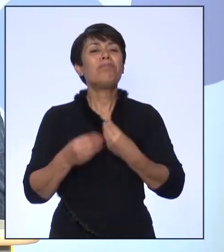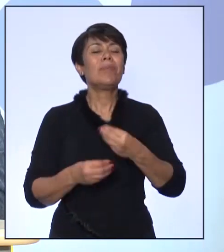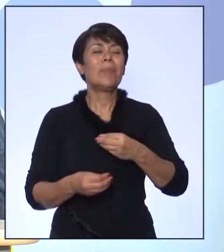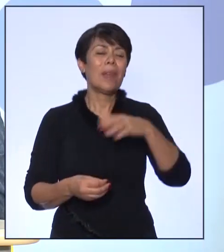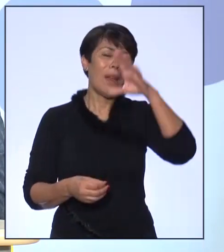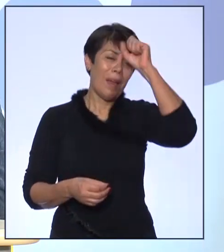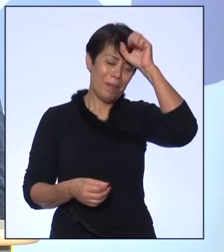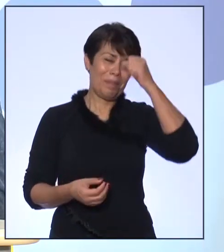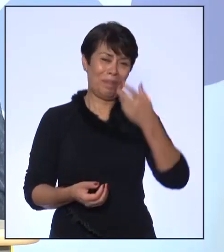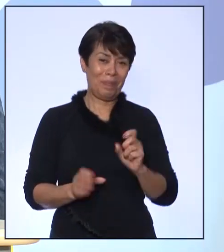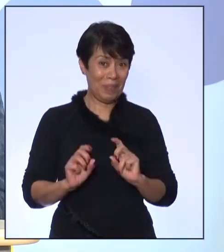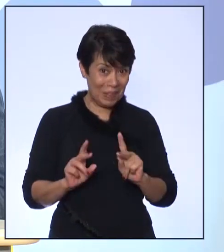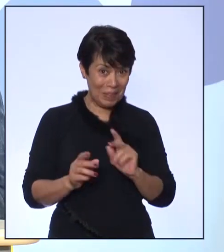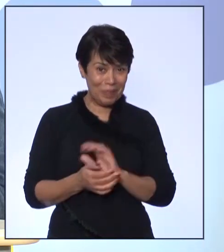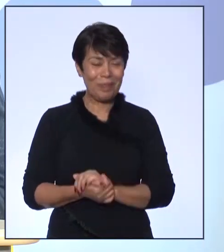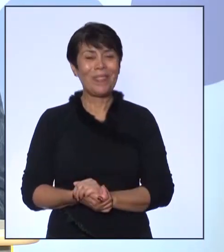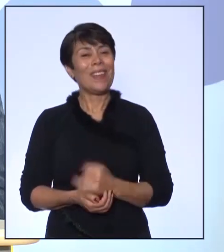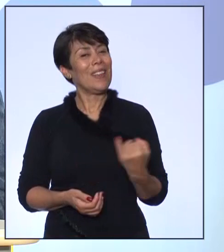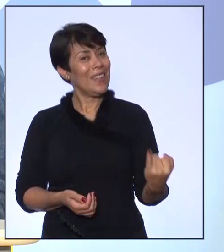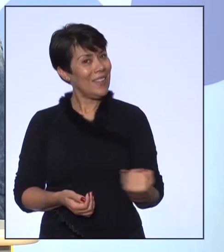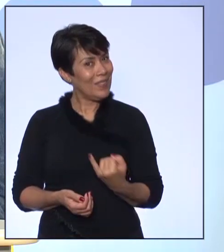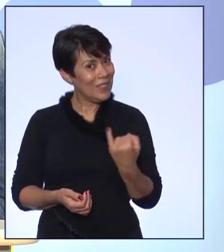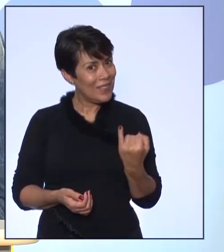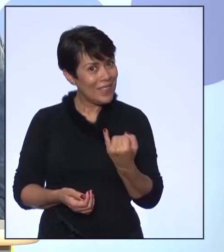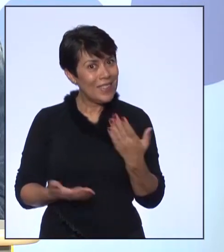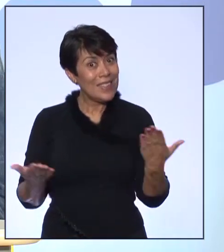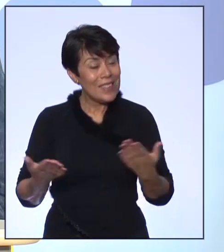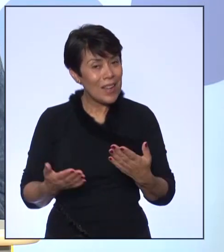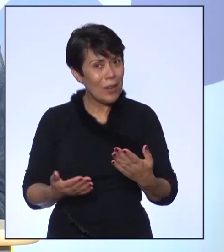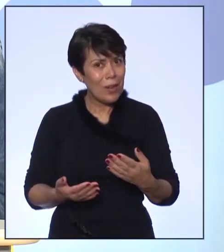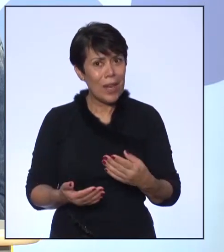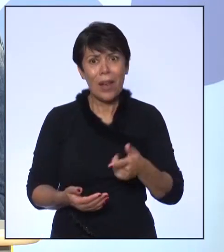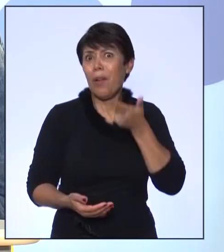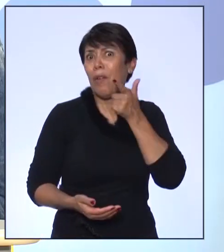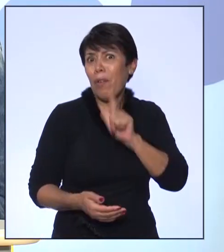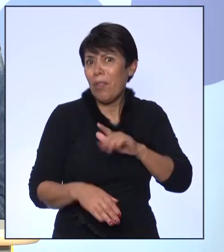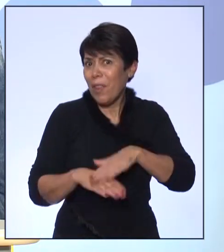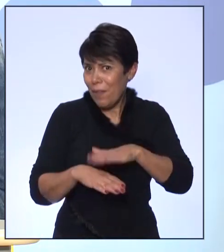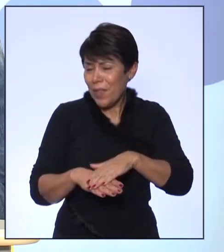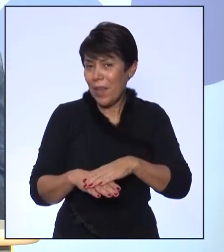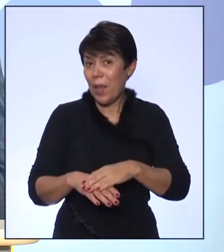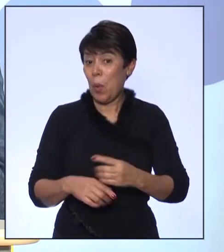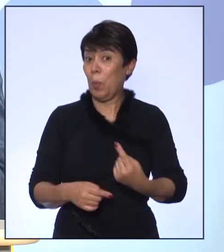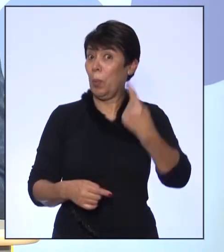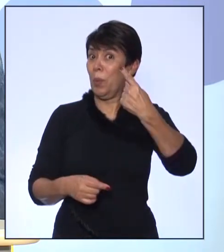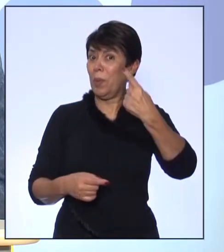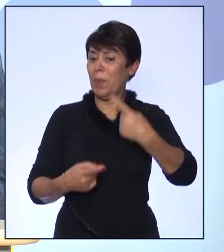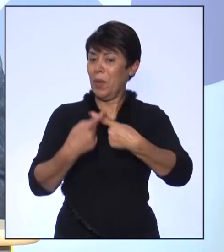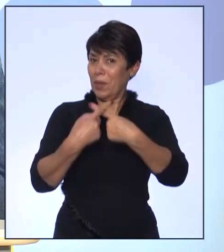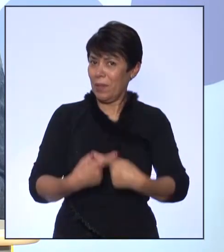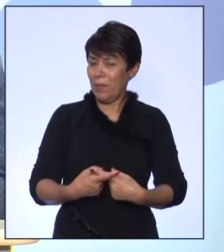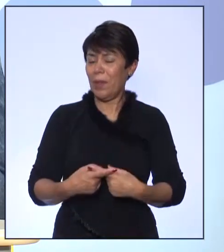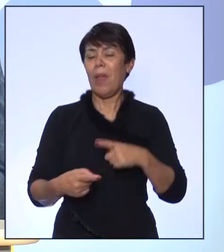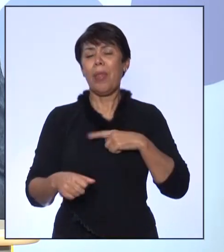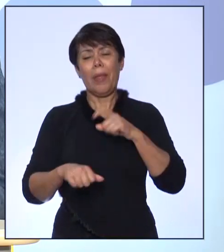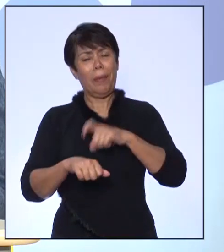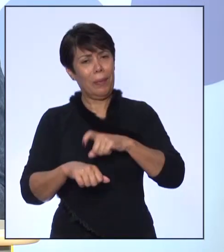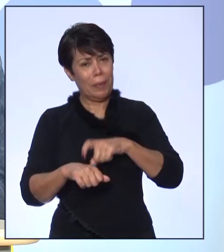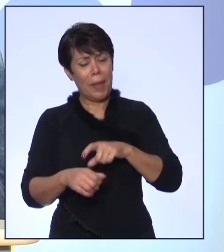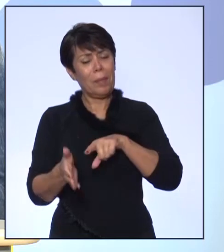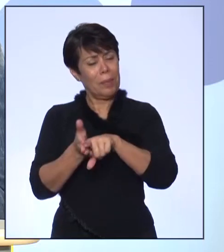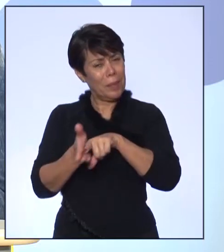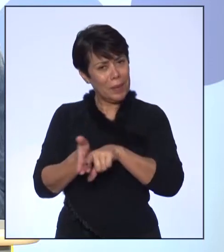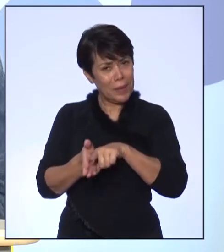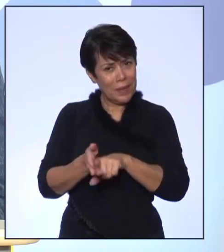Ok? Então, é importante, né, tentar aí realizar os desafios, tá? Esse é o desafio 1, vocês vão ter bastante tempo aí para pesquisar e